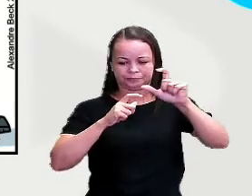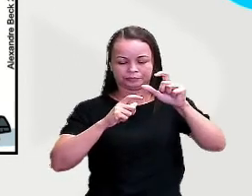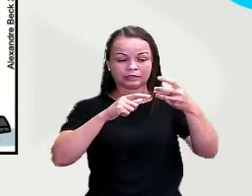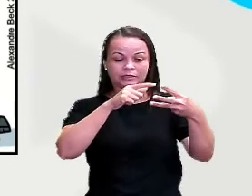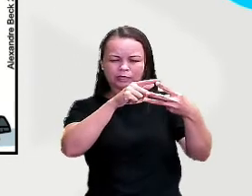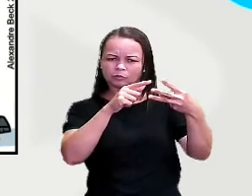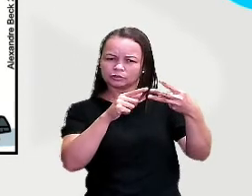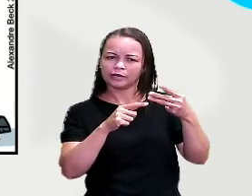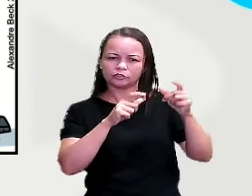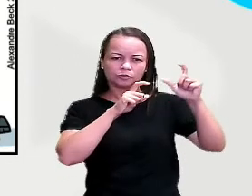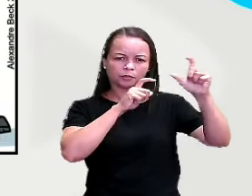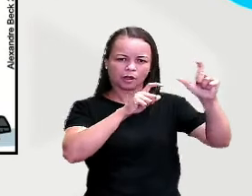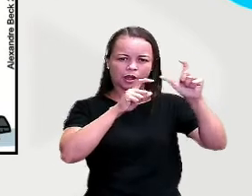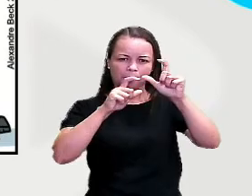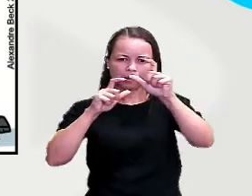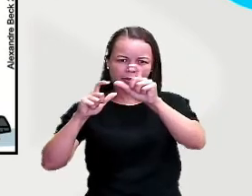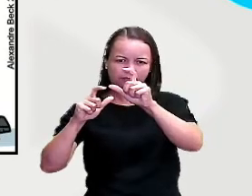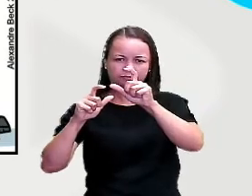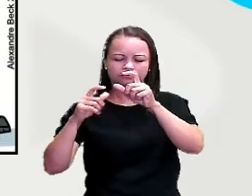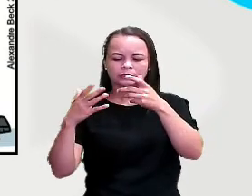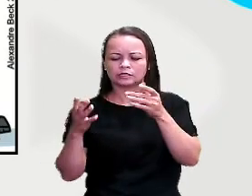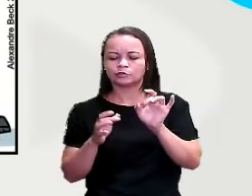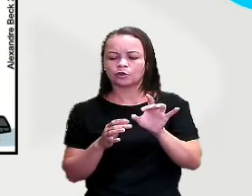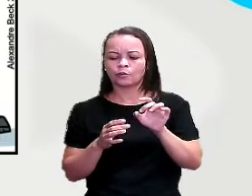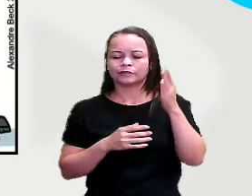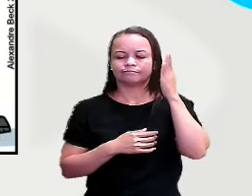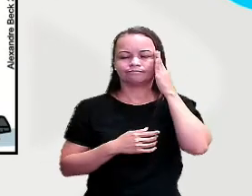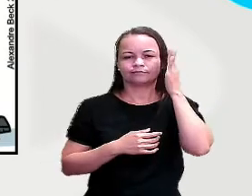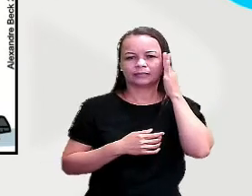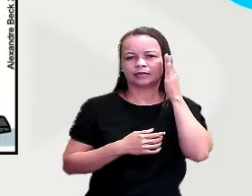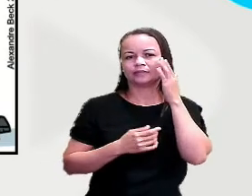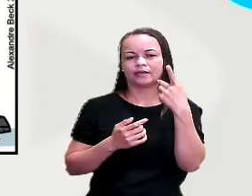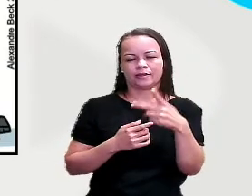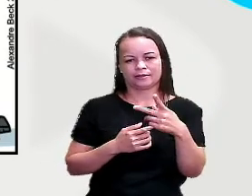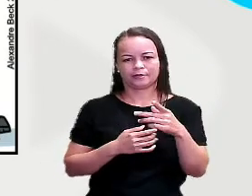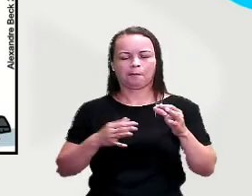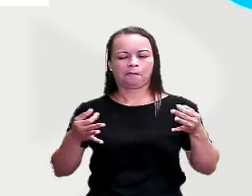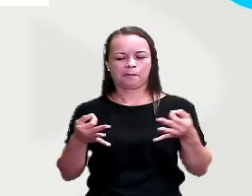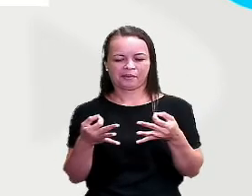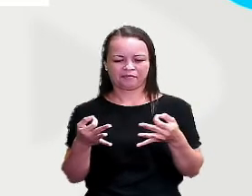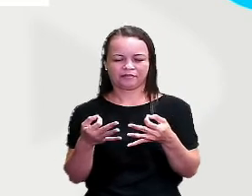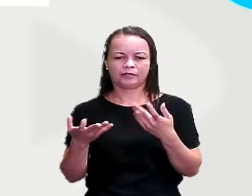três quadrinhos que dá para a gente entender perfeitamente a mensagem.